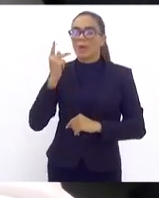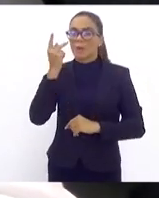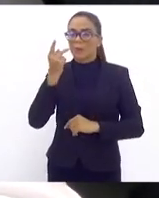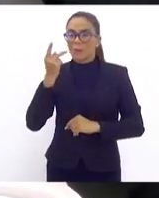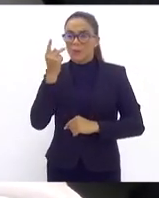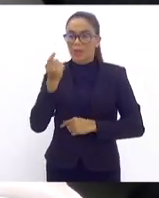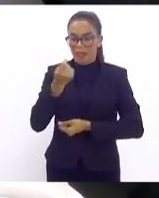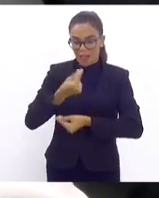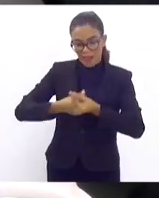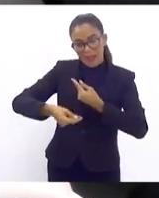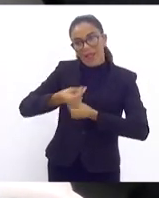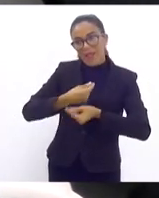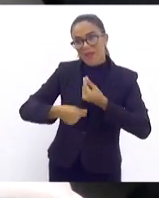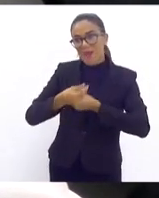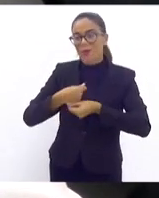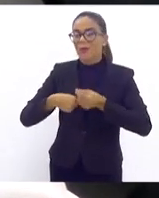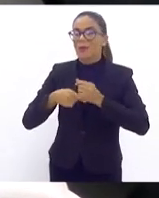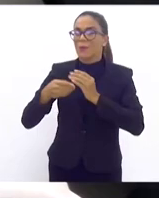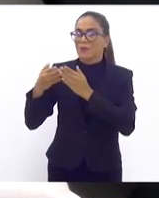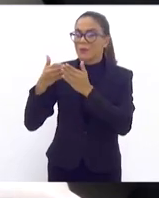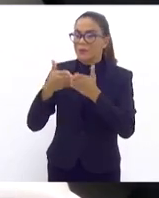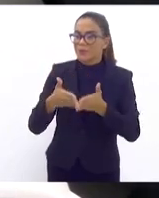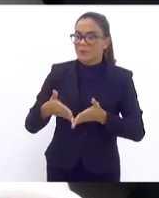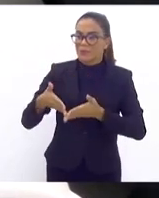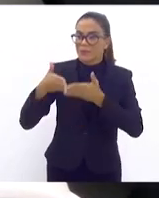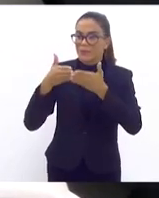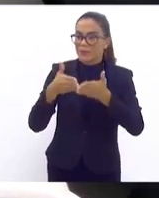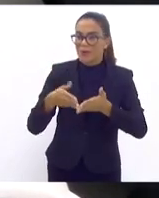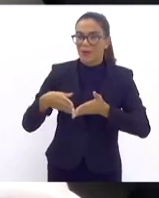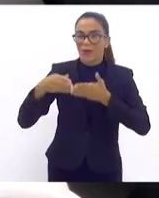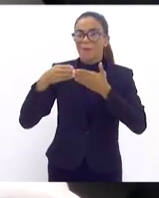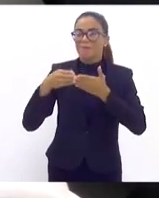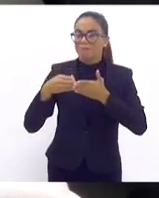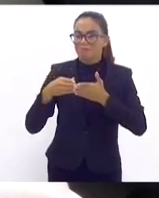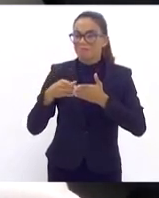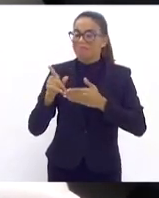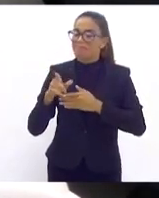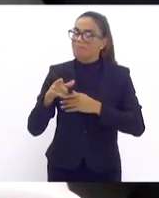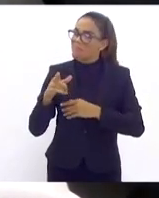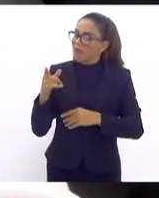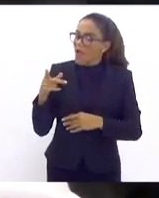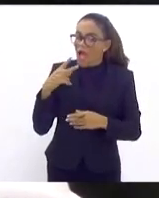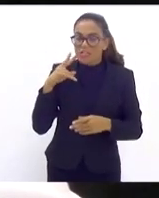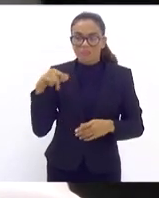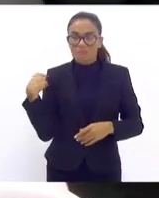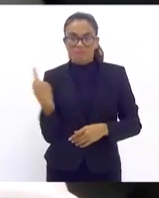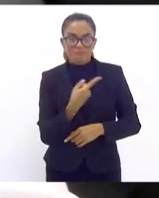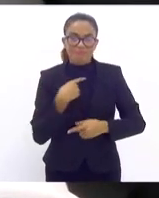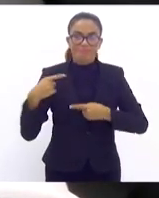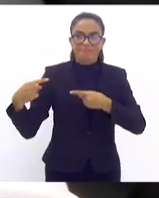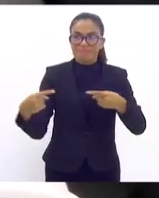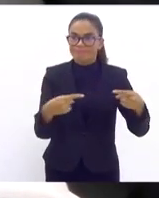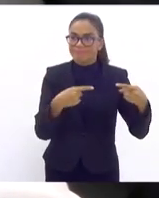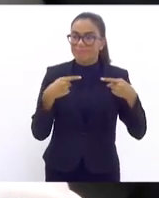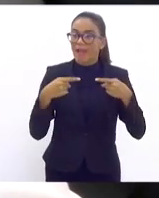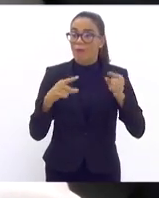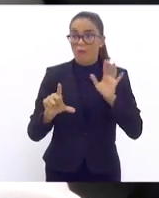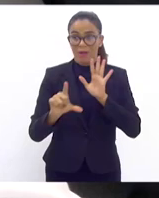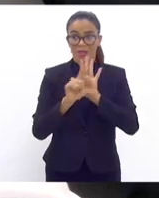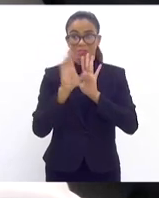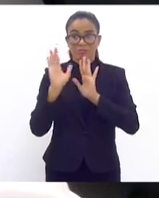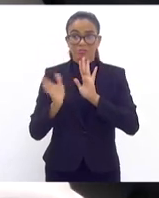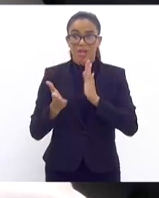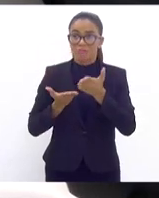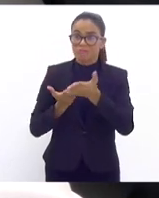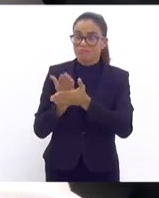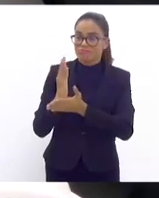ser tratada, né, hoje com tanta relevância por esta casa. Essa lei, já sancionada pelo